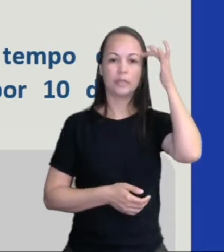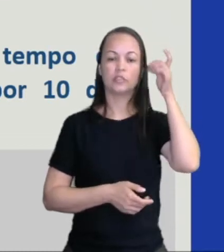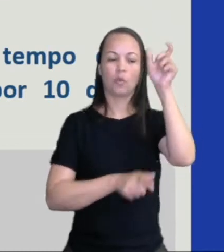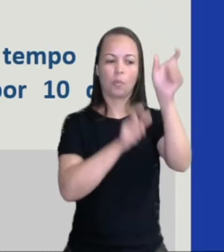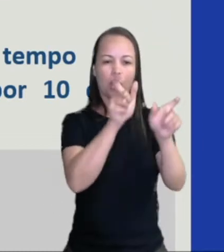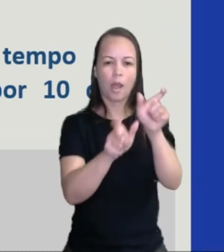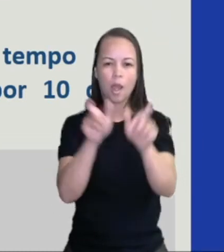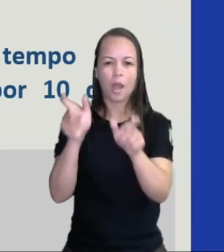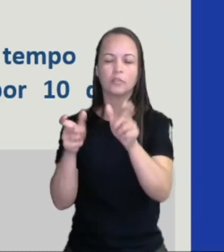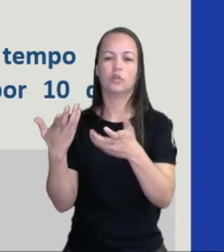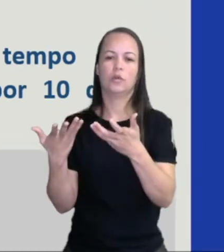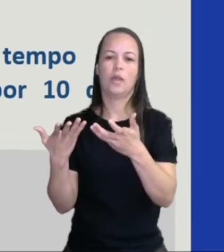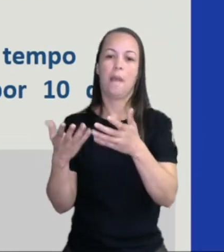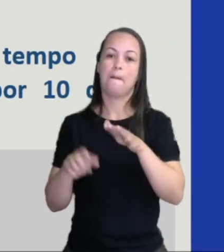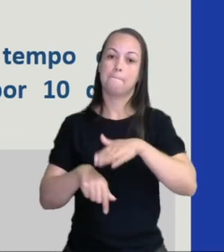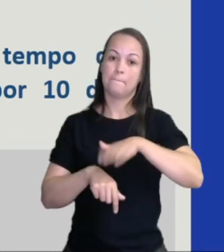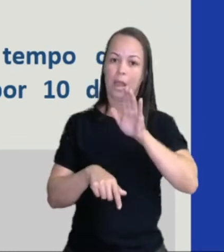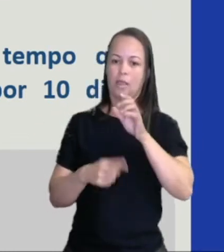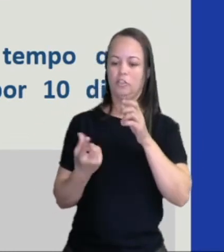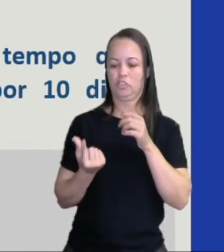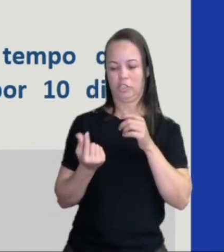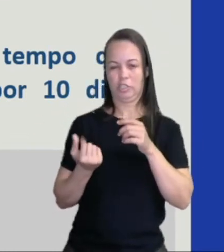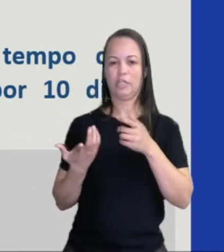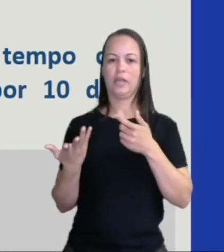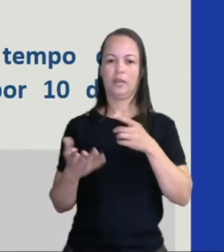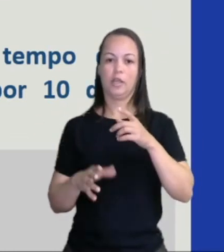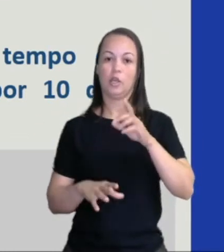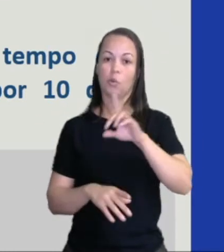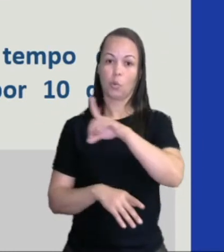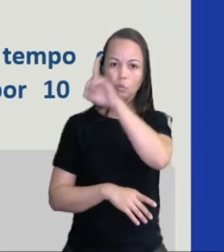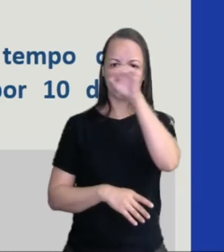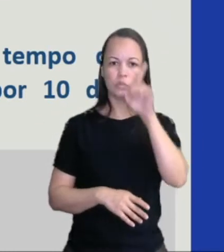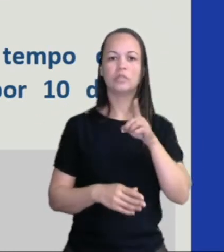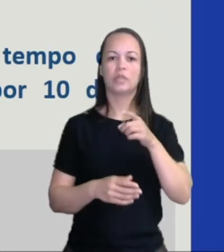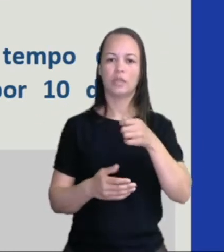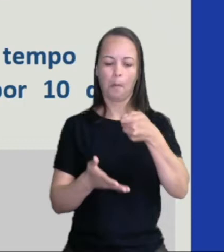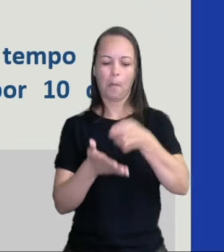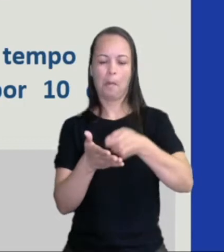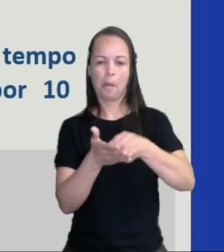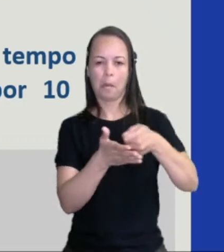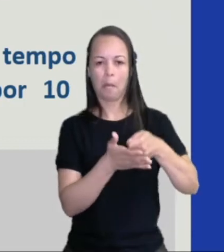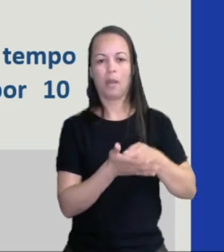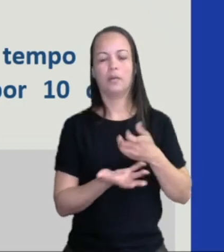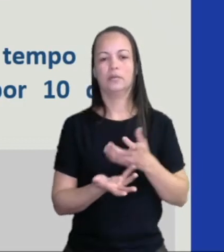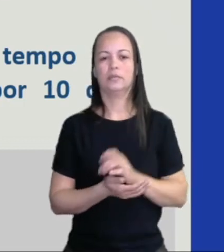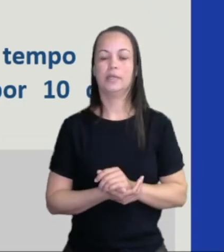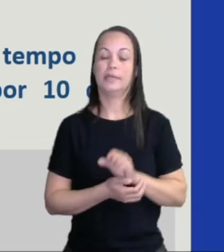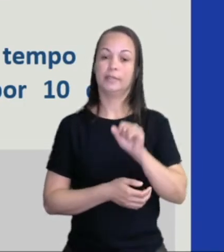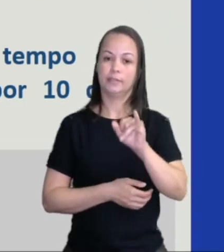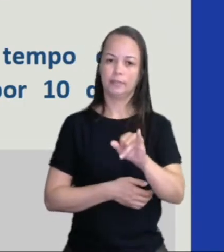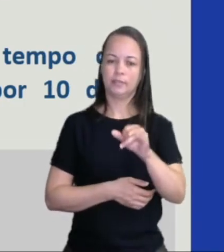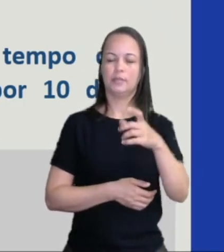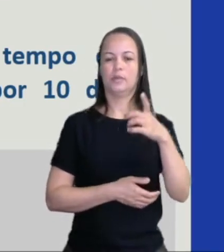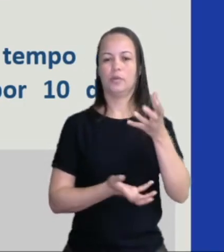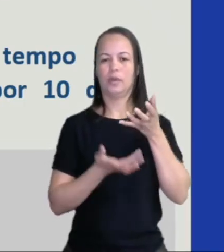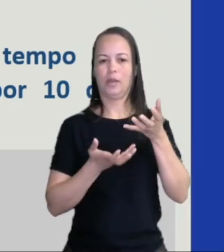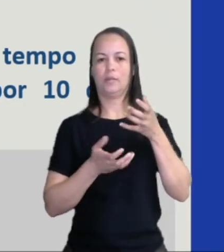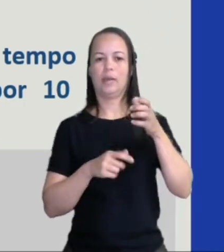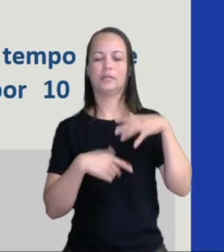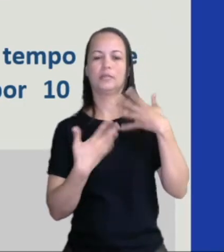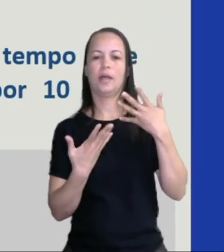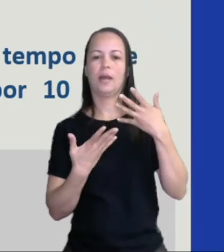dinheiro vai se gastar por dia, não é isso, gente? Então, se a gente quer passar mais dias, é